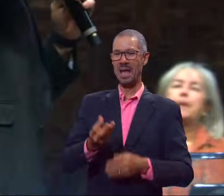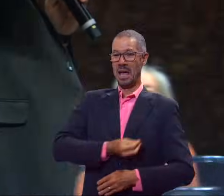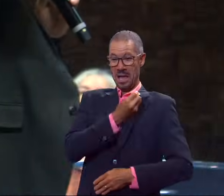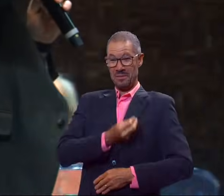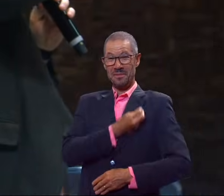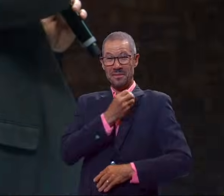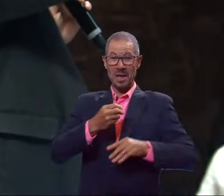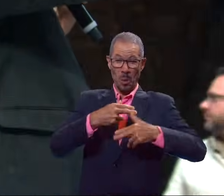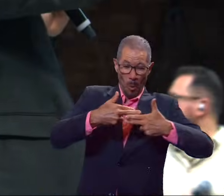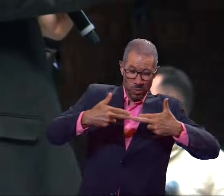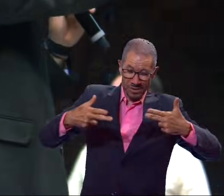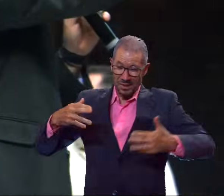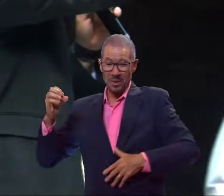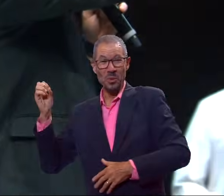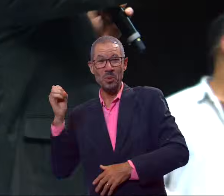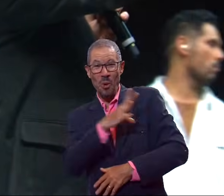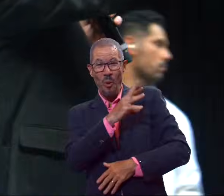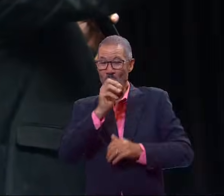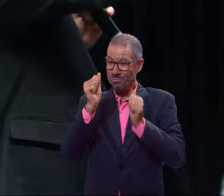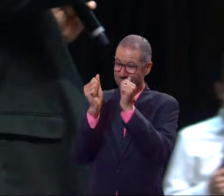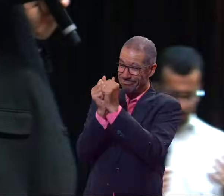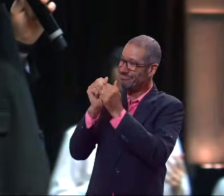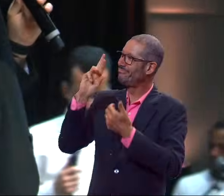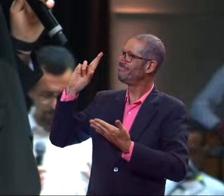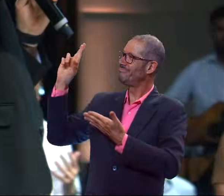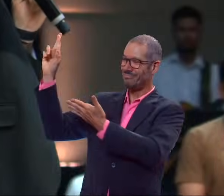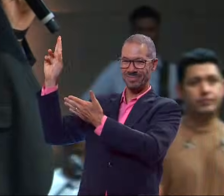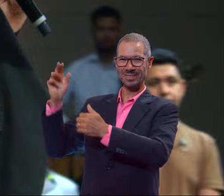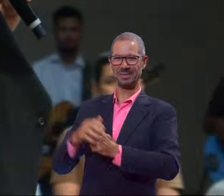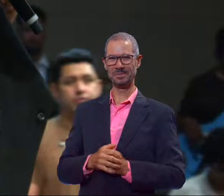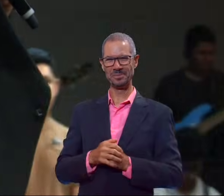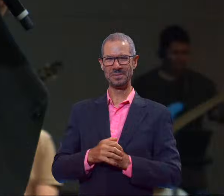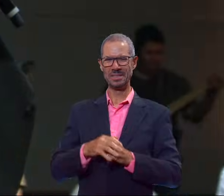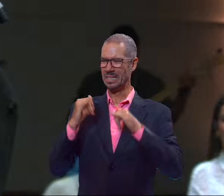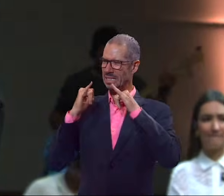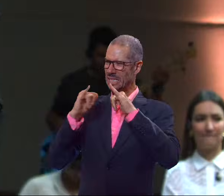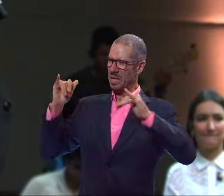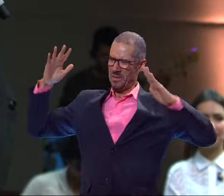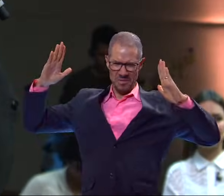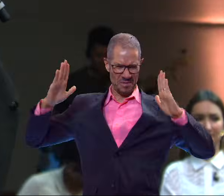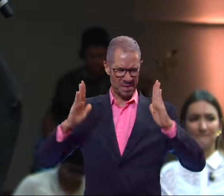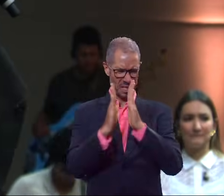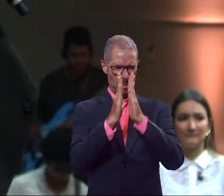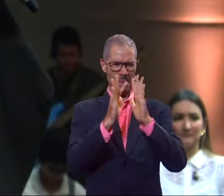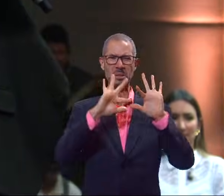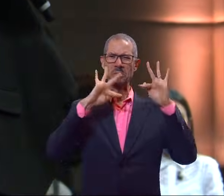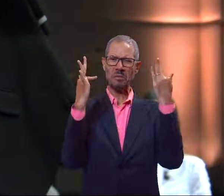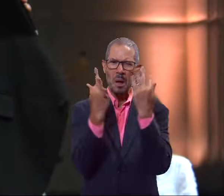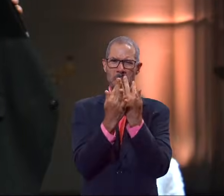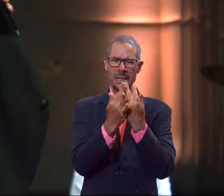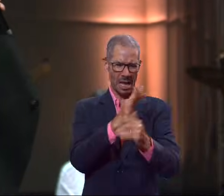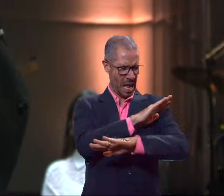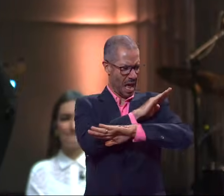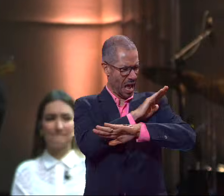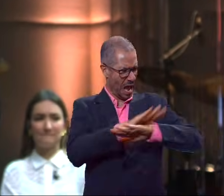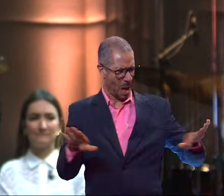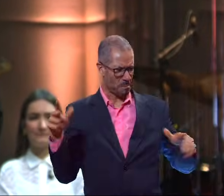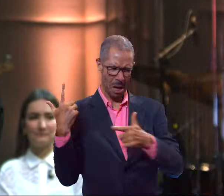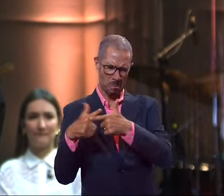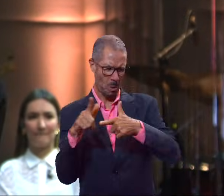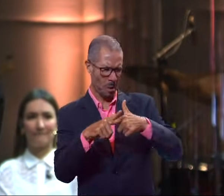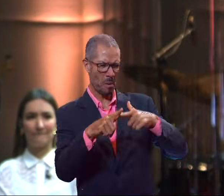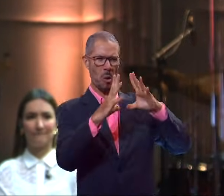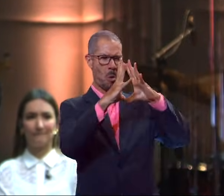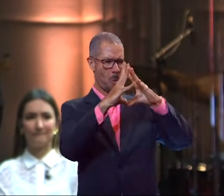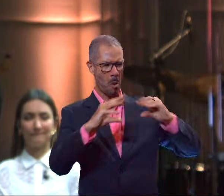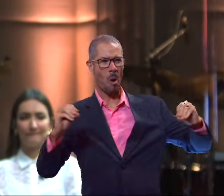viverem coisas novas com o Senhor. Existem alguns enfrentamentos na sua casa que vão acabar nos próximos